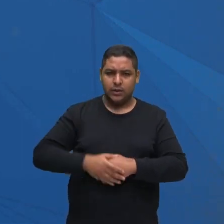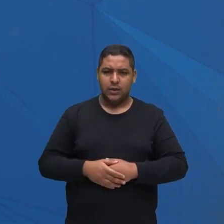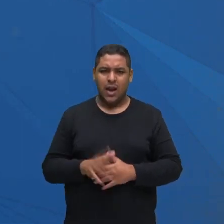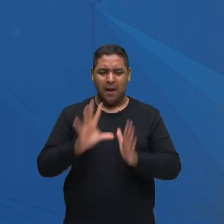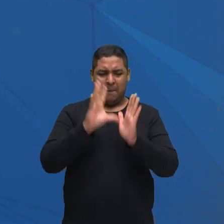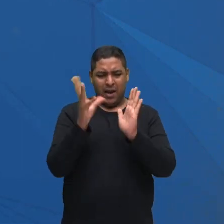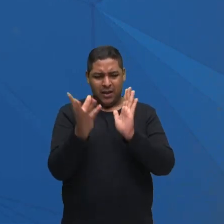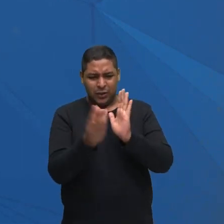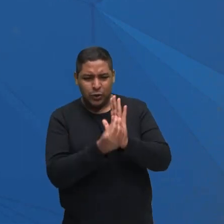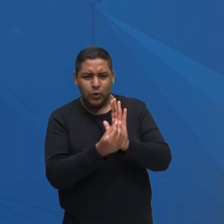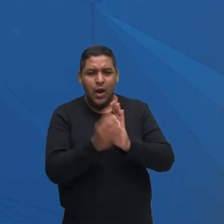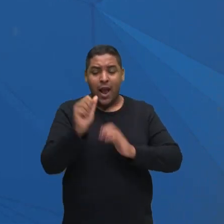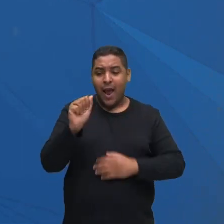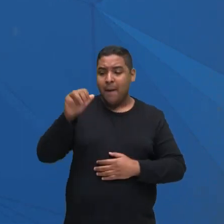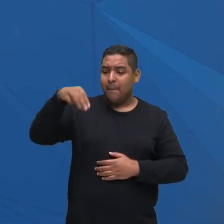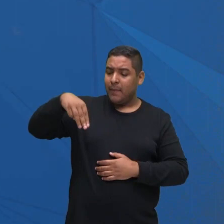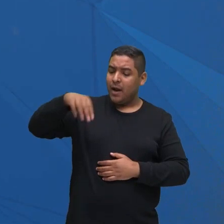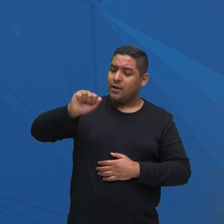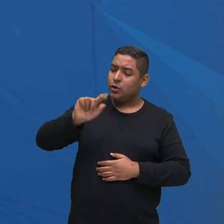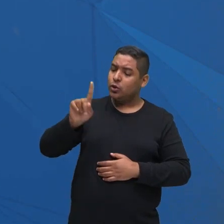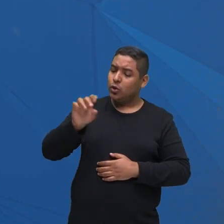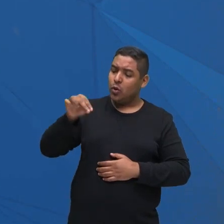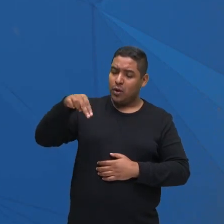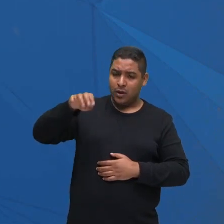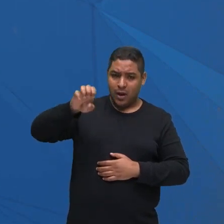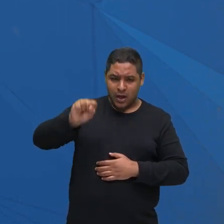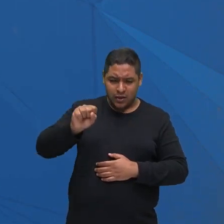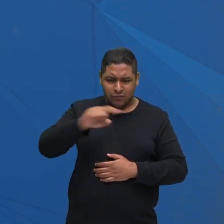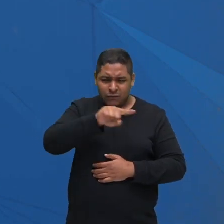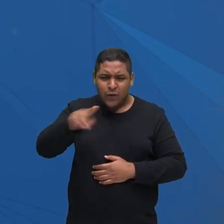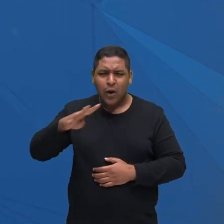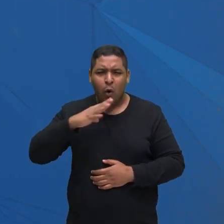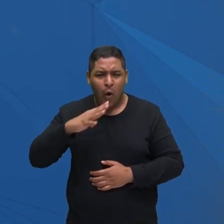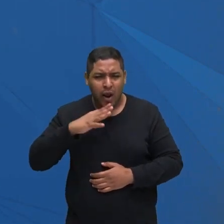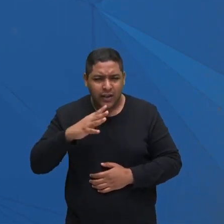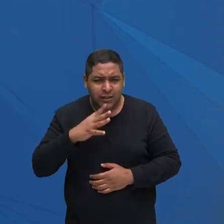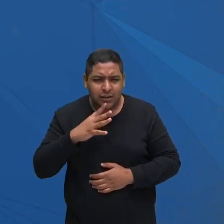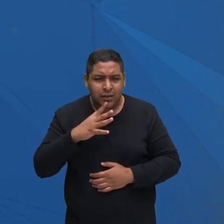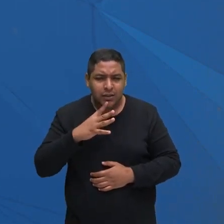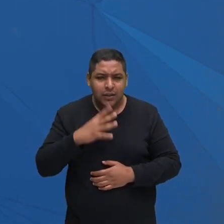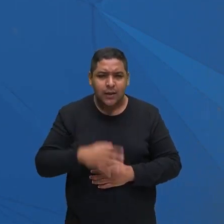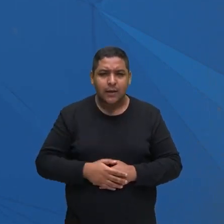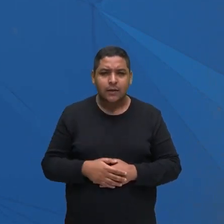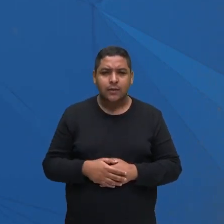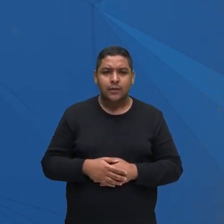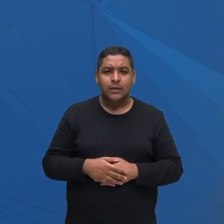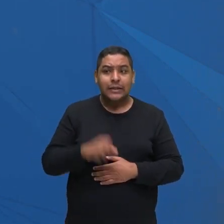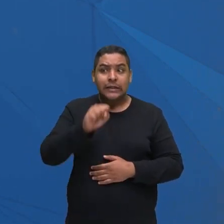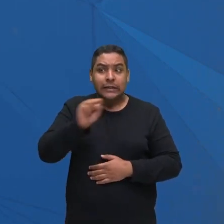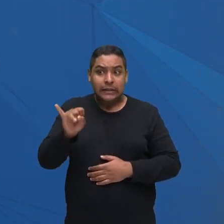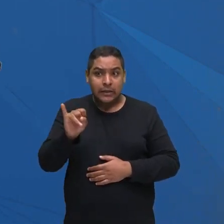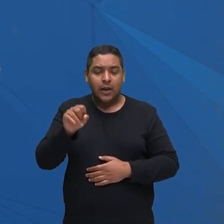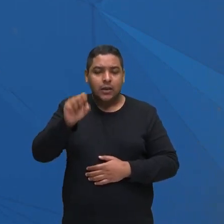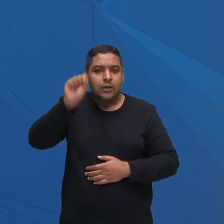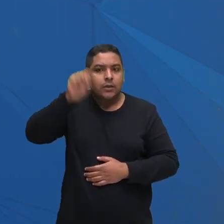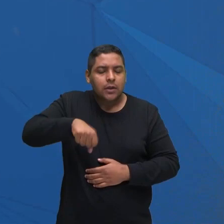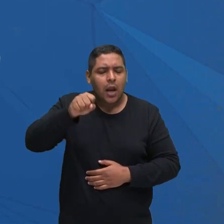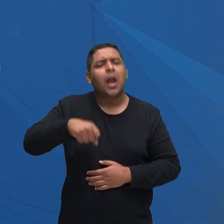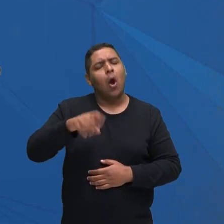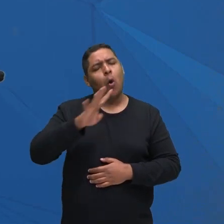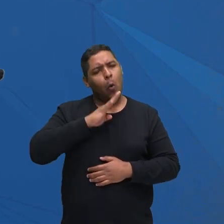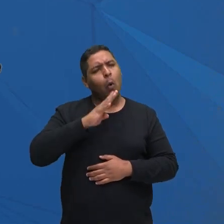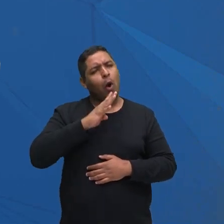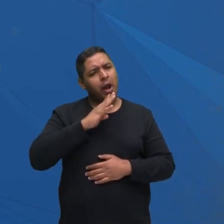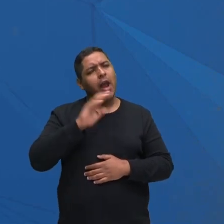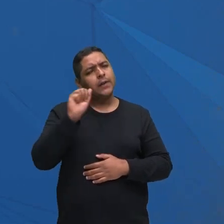amazônida, é esse termo mesmo, amazonês. Perdão, se você disser sim, se você acha que sim, não, eu já ouvi falar, eu sei